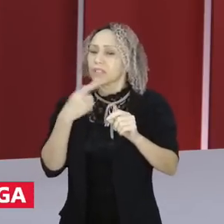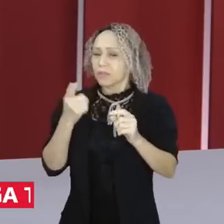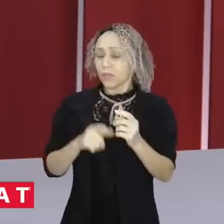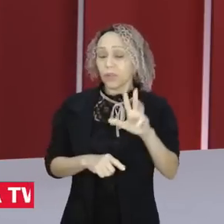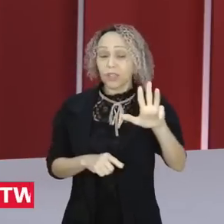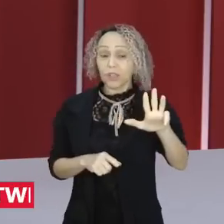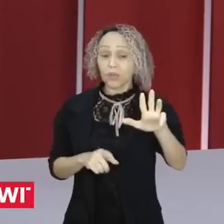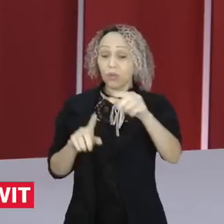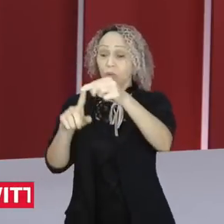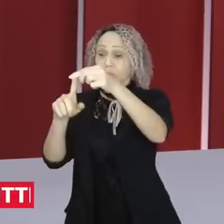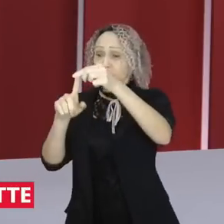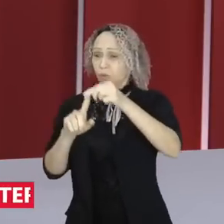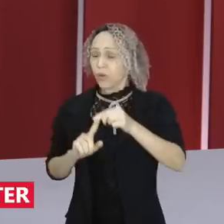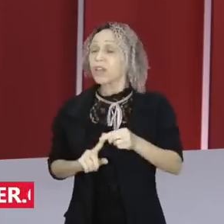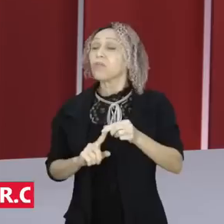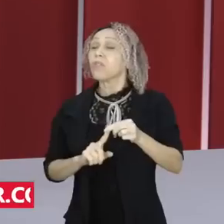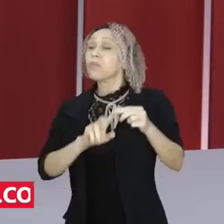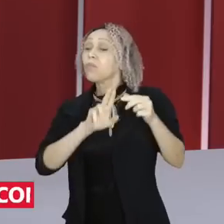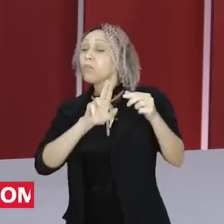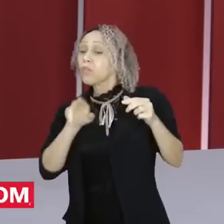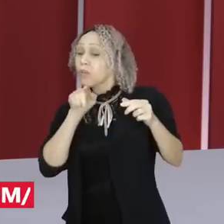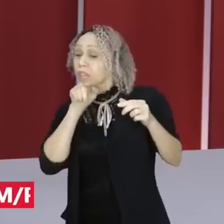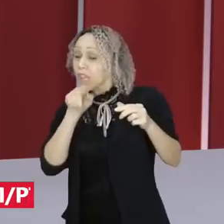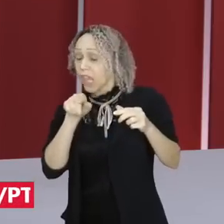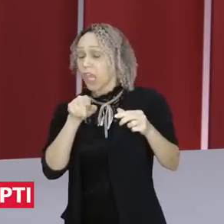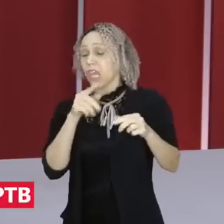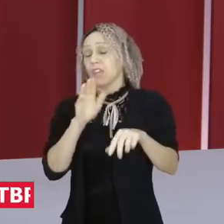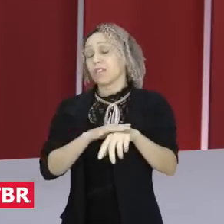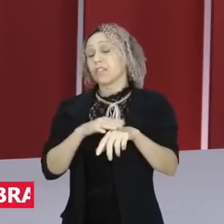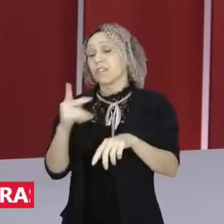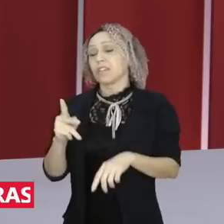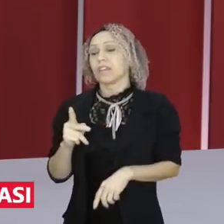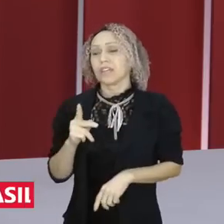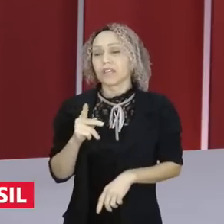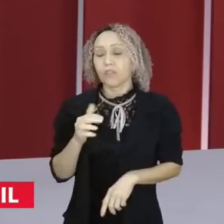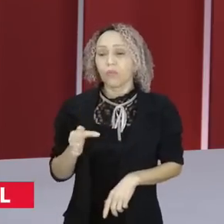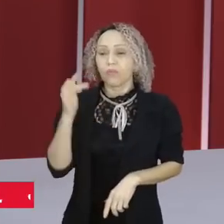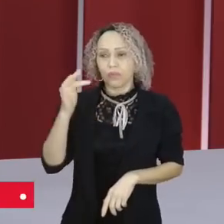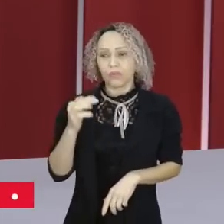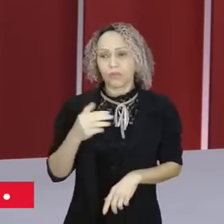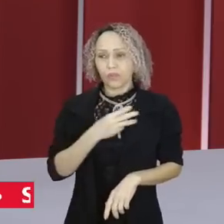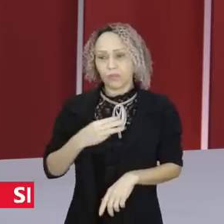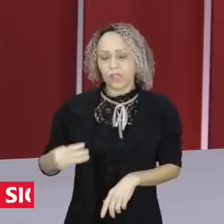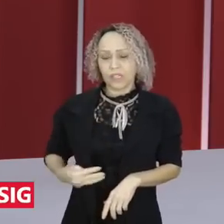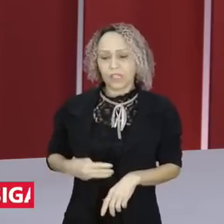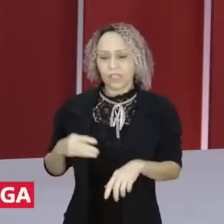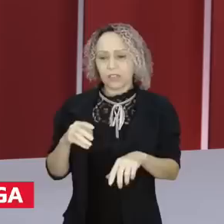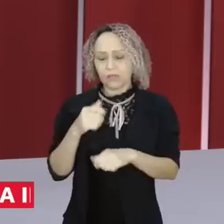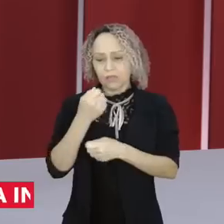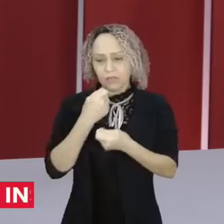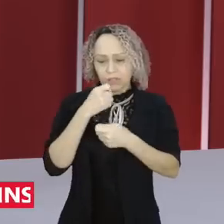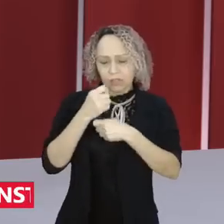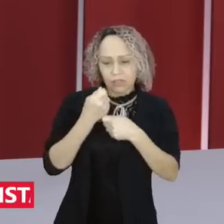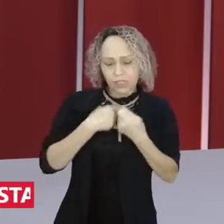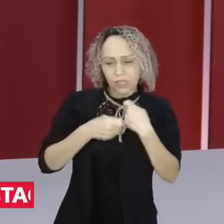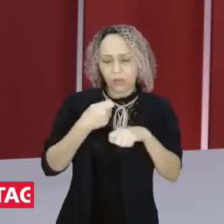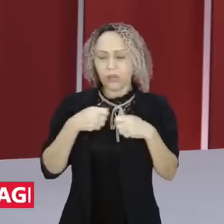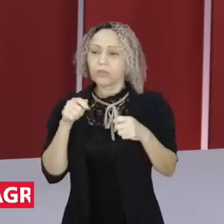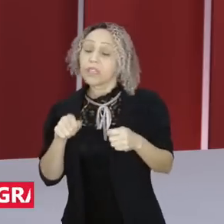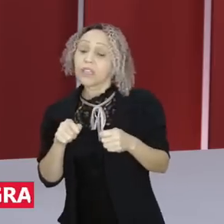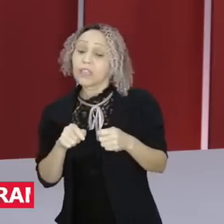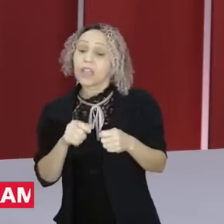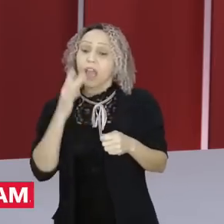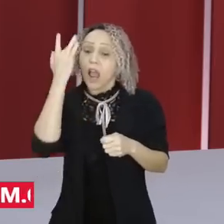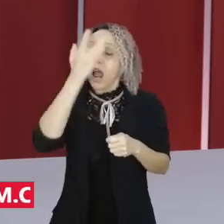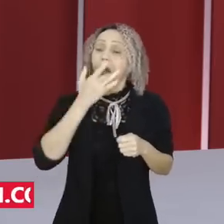da Fazenda. Haddad falou sobre responsabilidade fiscal, reforma tributária e o equilíbrio entre ajustes de